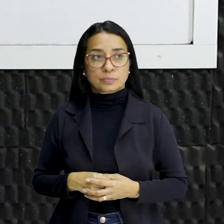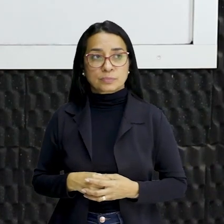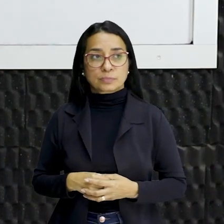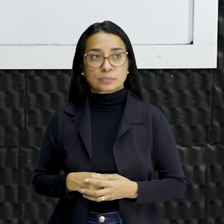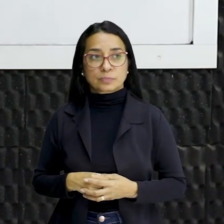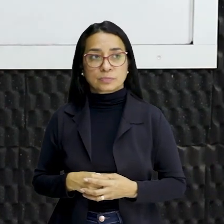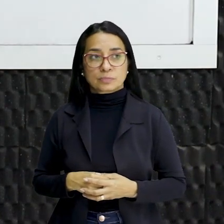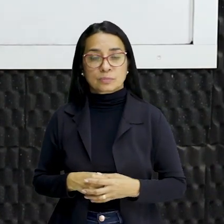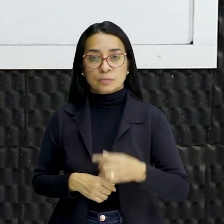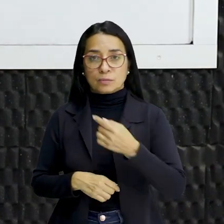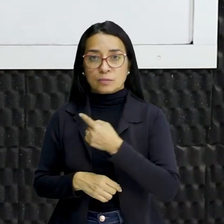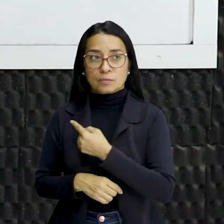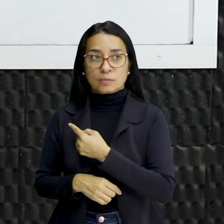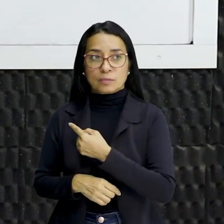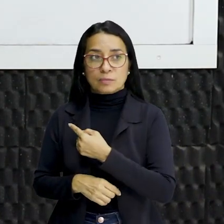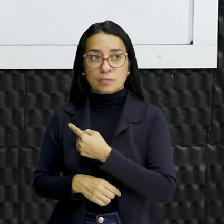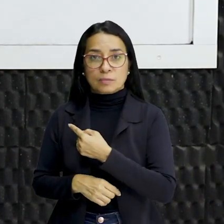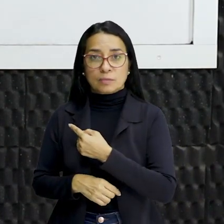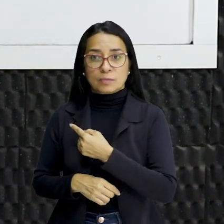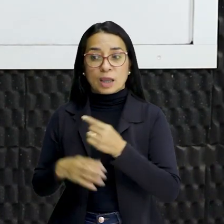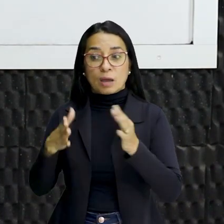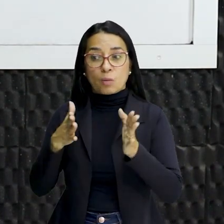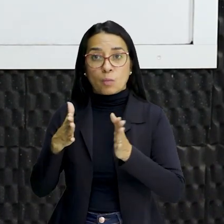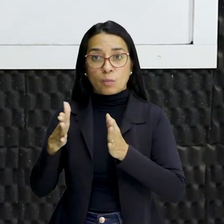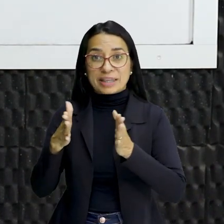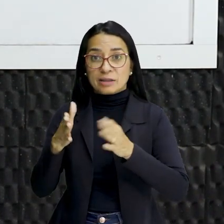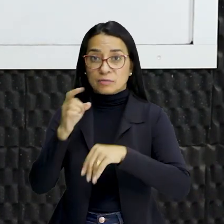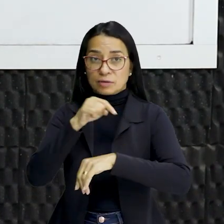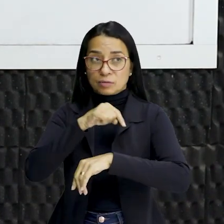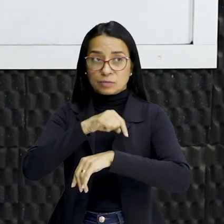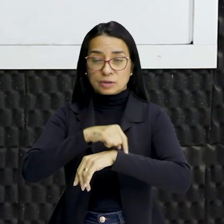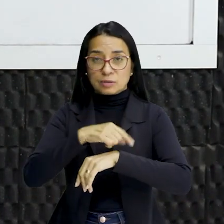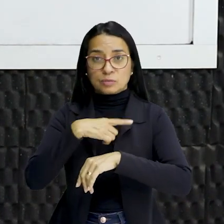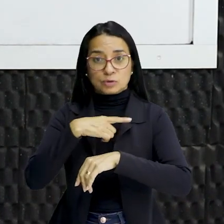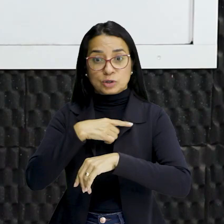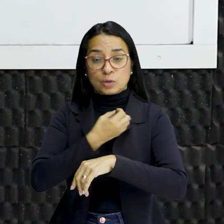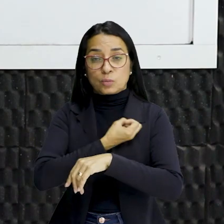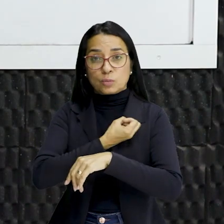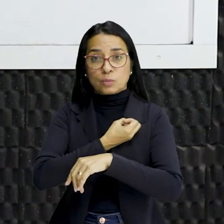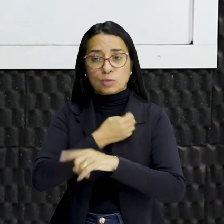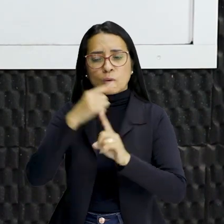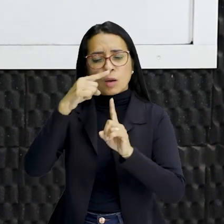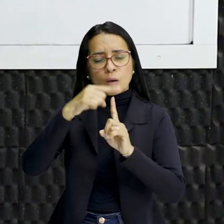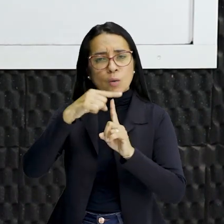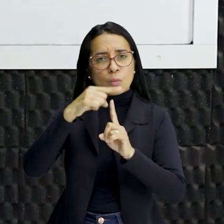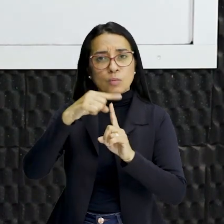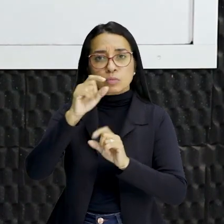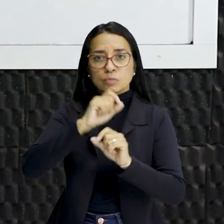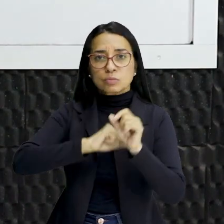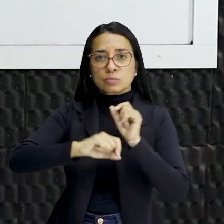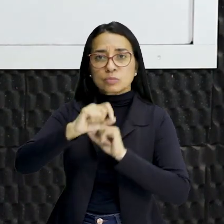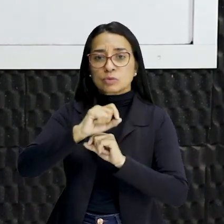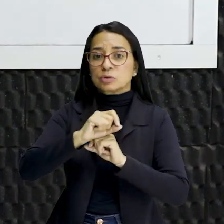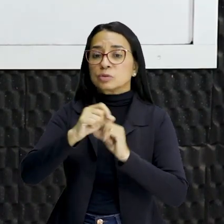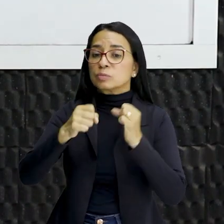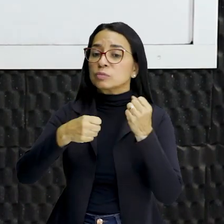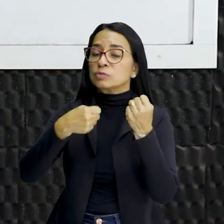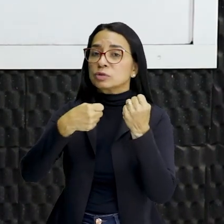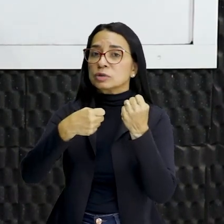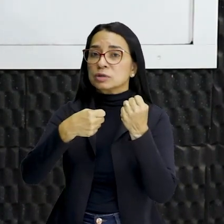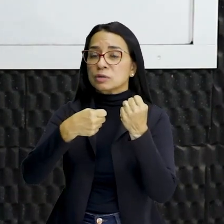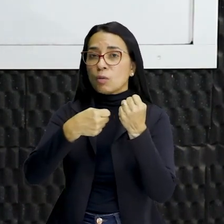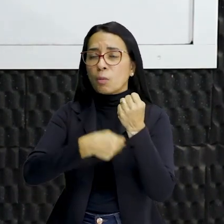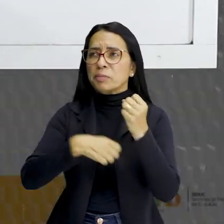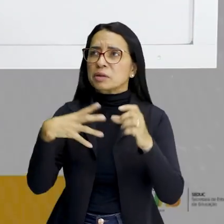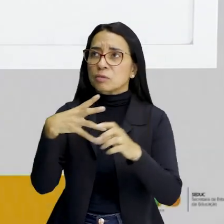não aparece aqui então esse aqui é um intervalo onde tá nosso número né então qual é o tipo de comissão